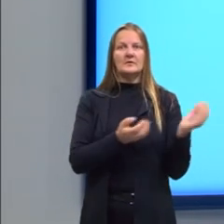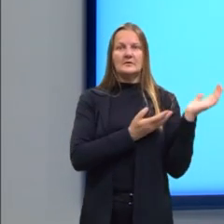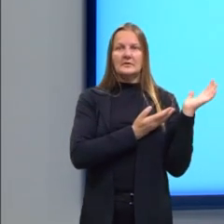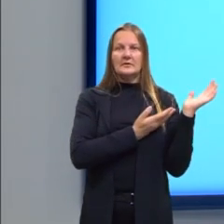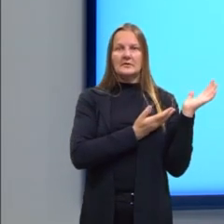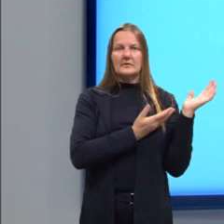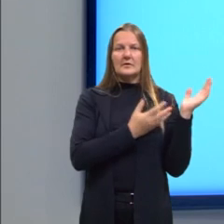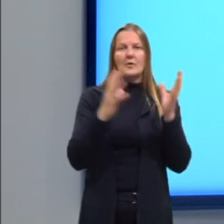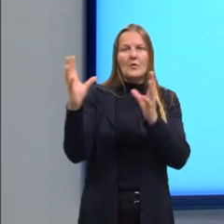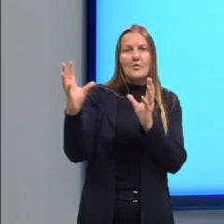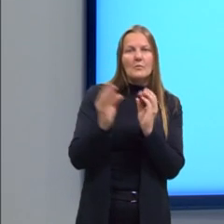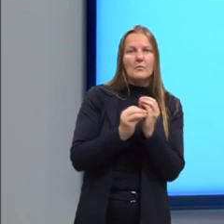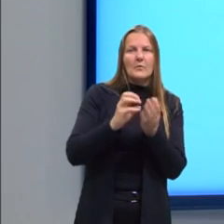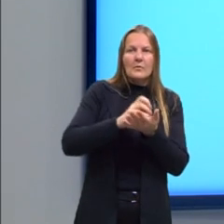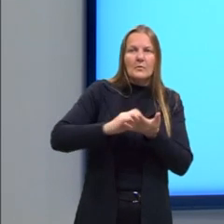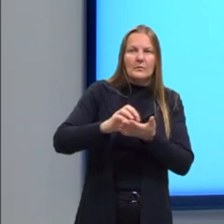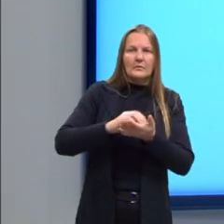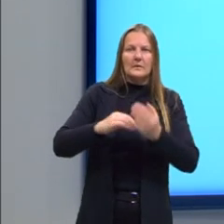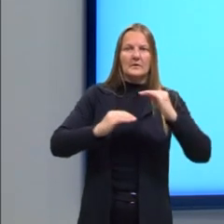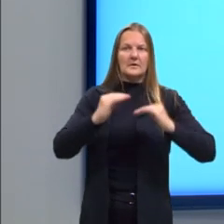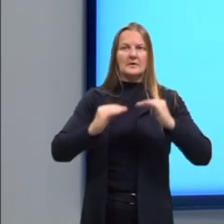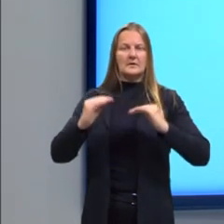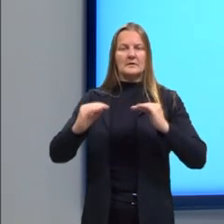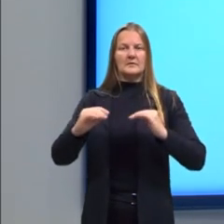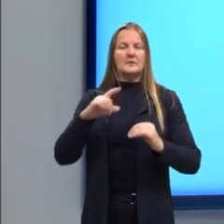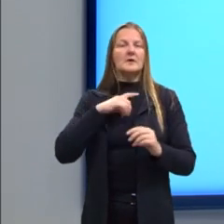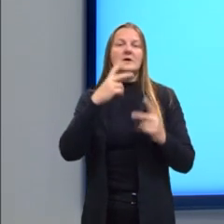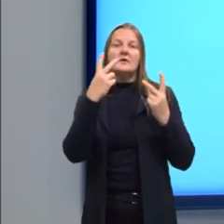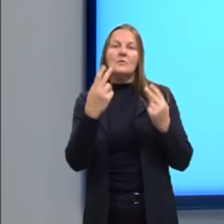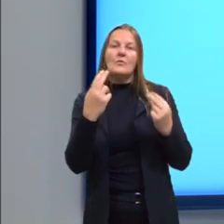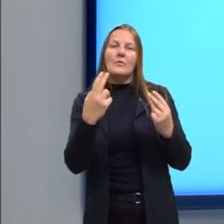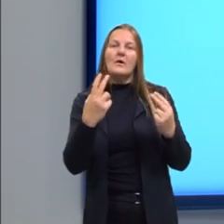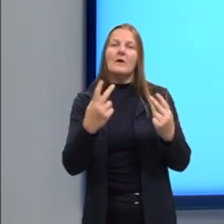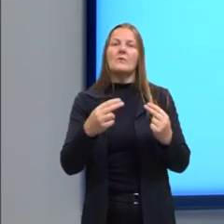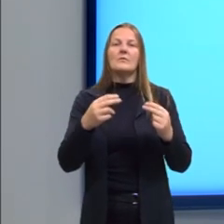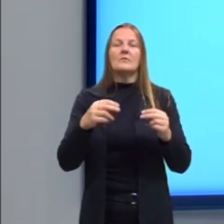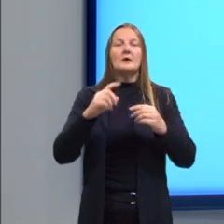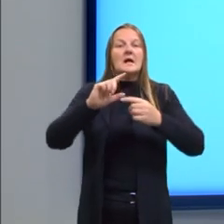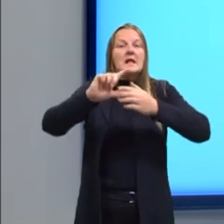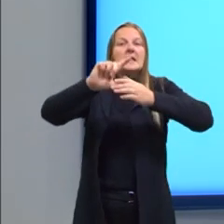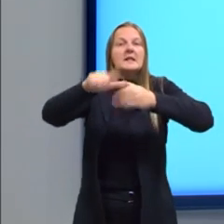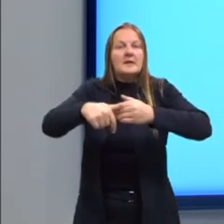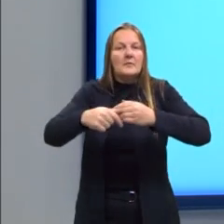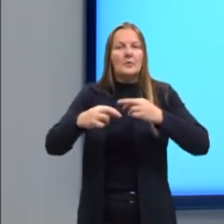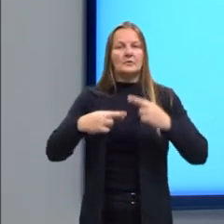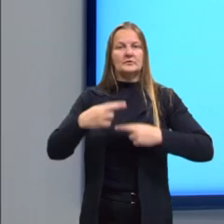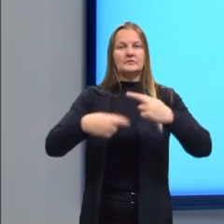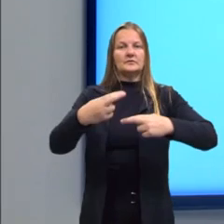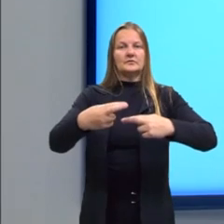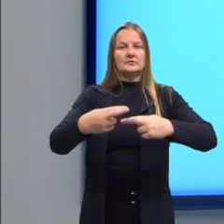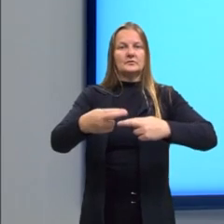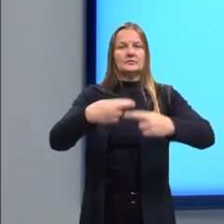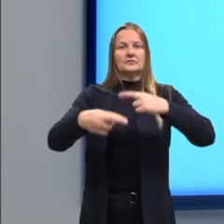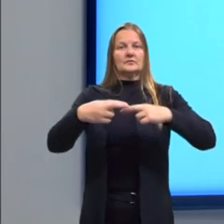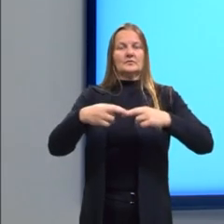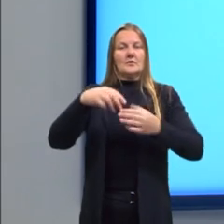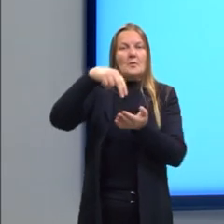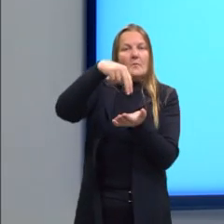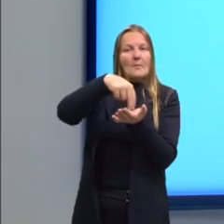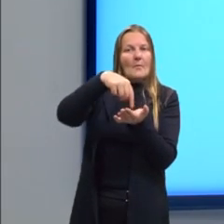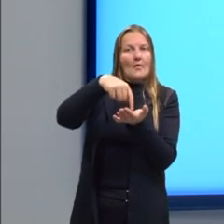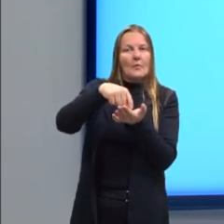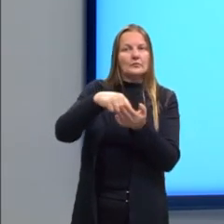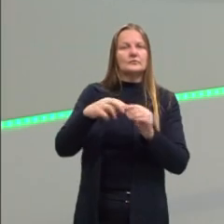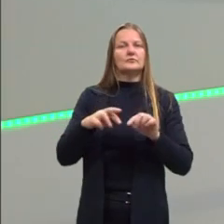calcular a constante de equilíbrio são os valores de concentração após atingir o equilíbrio a gente quer descobrir